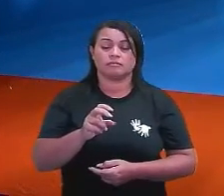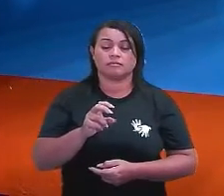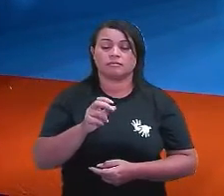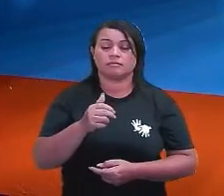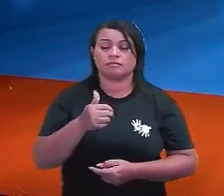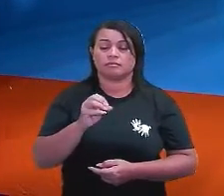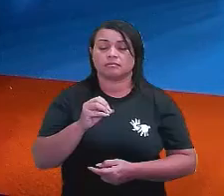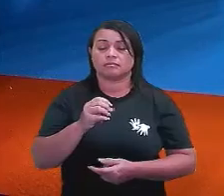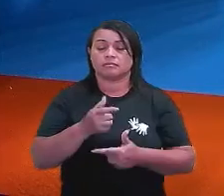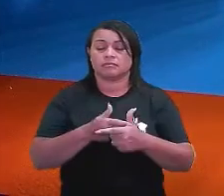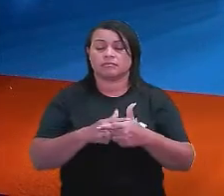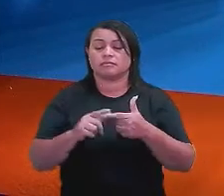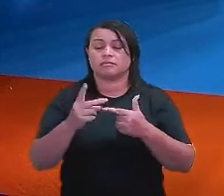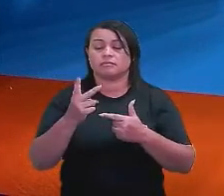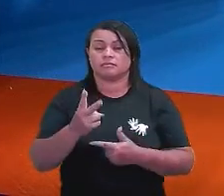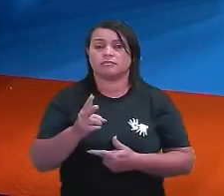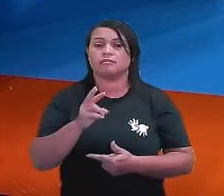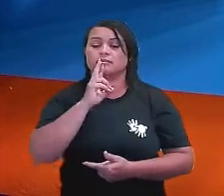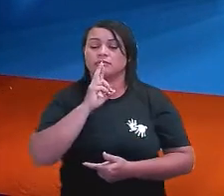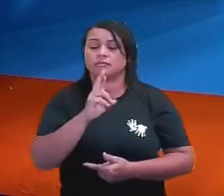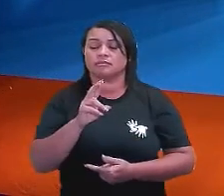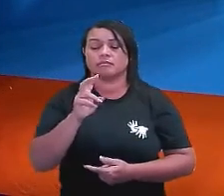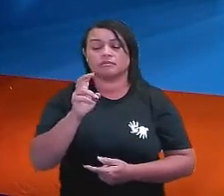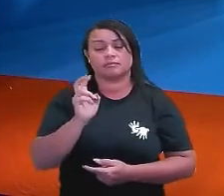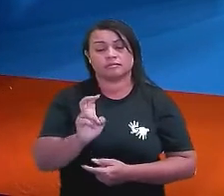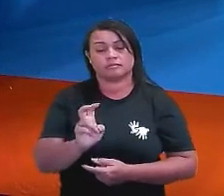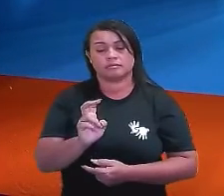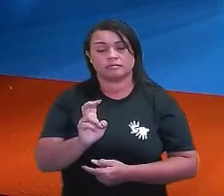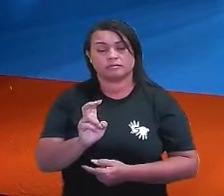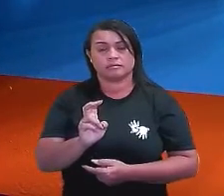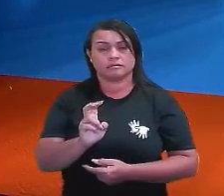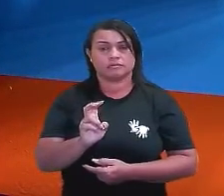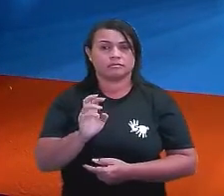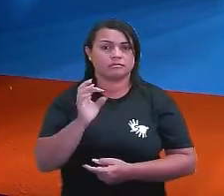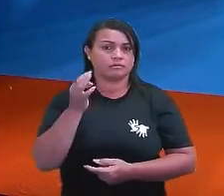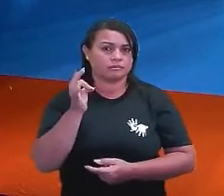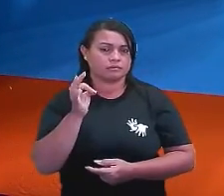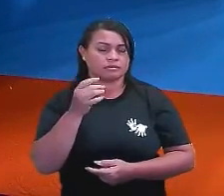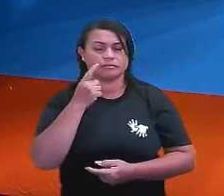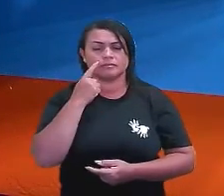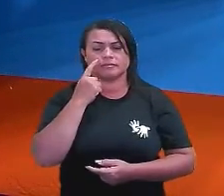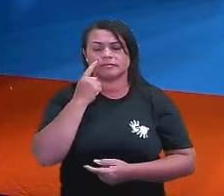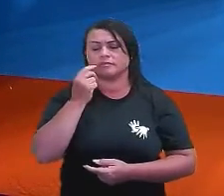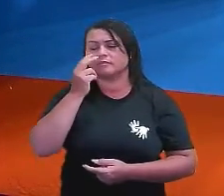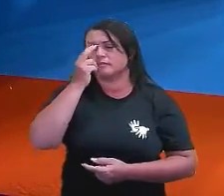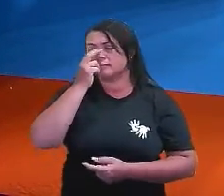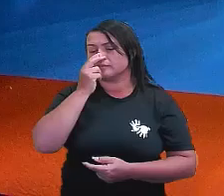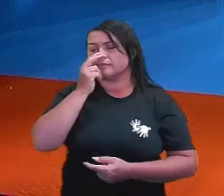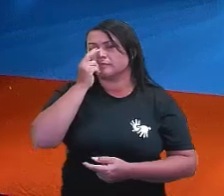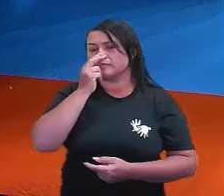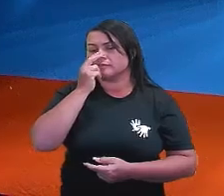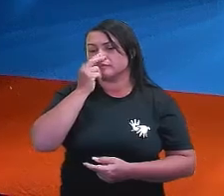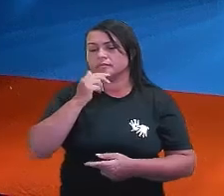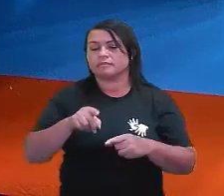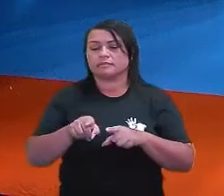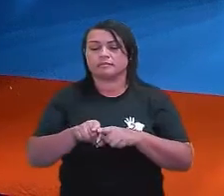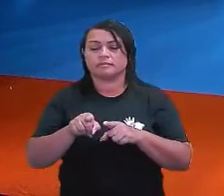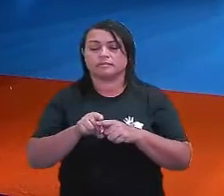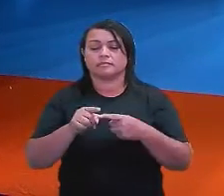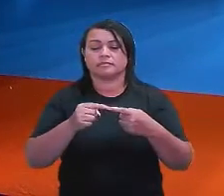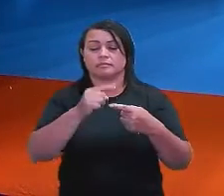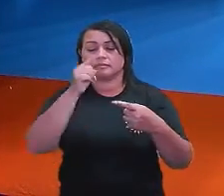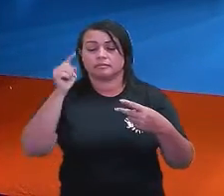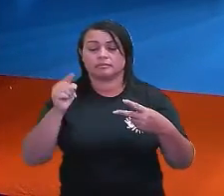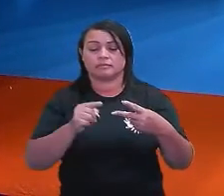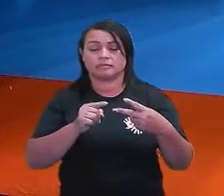por 2 vai ser igual a 5. Tá? Agora, a mesma coisa a gente vai fazer na de